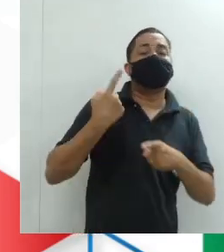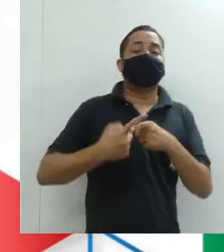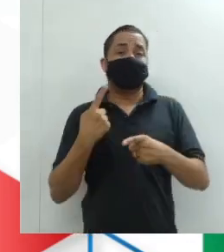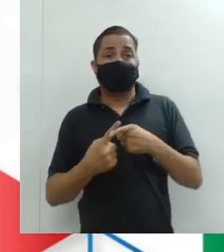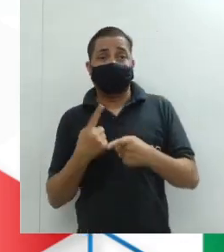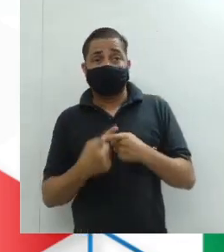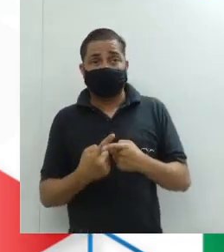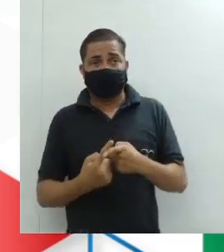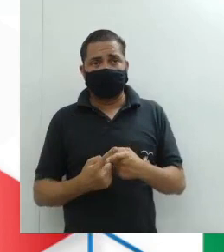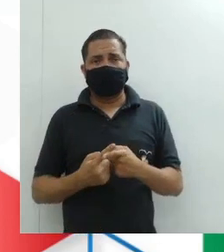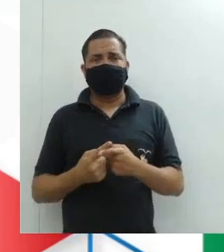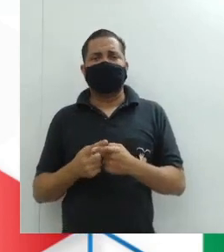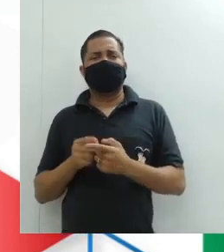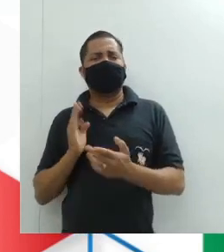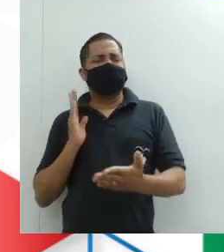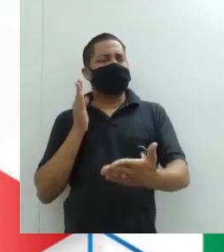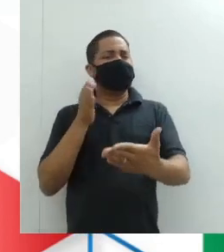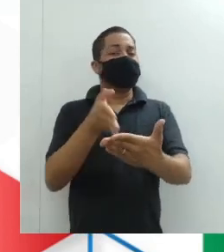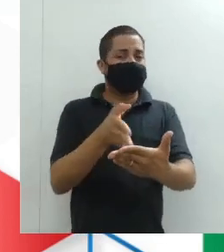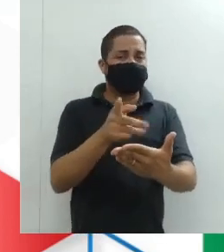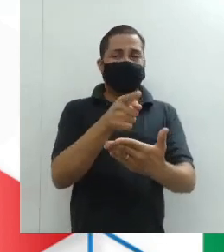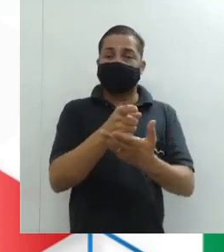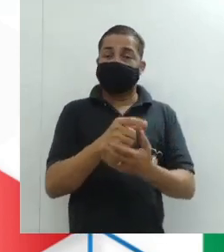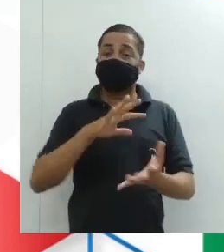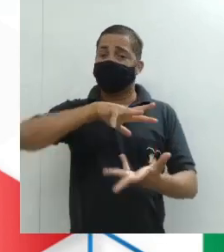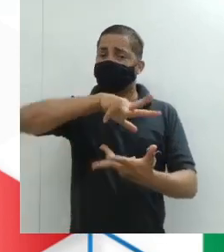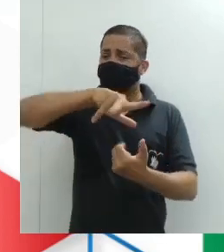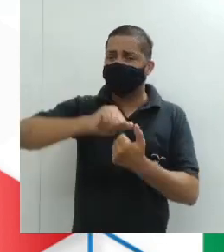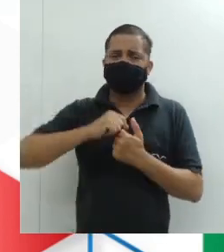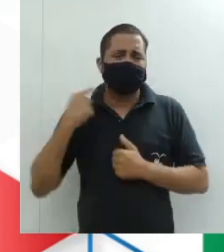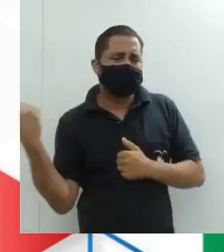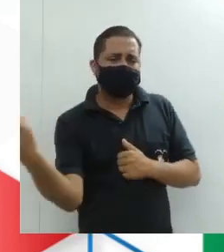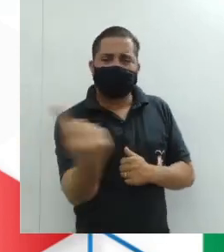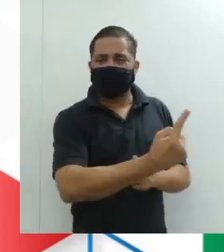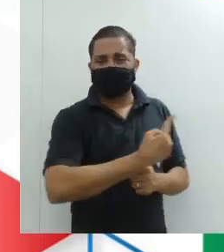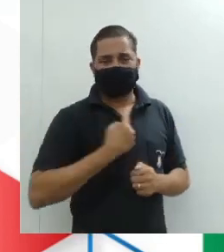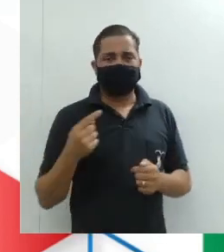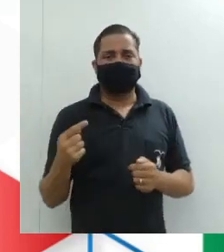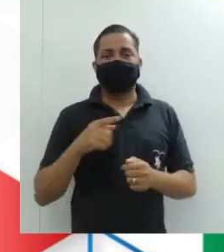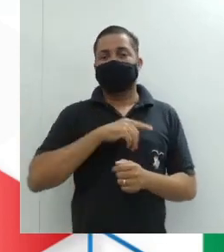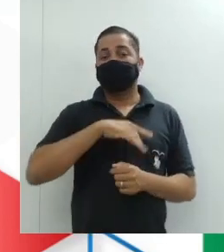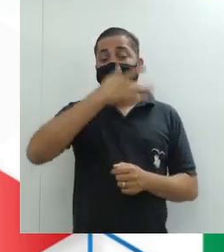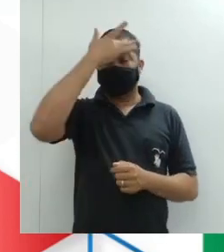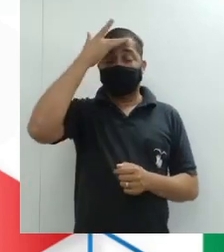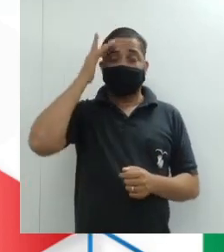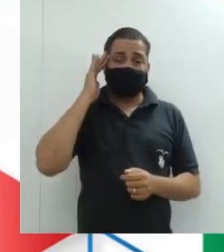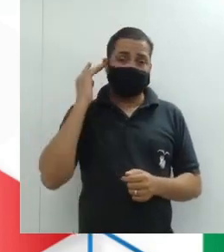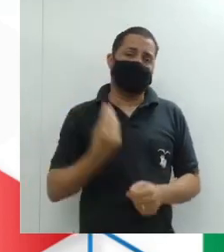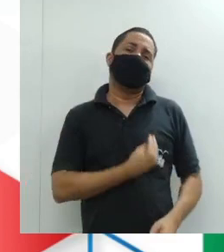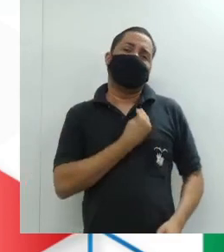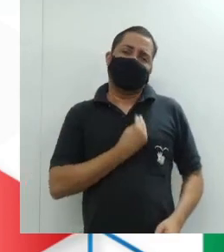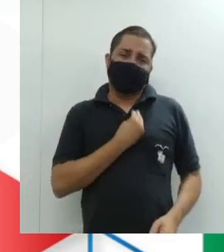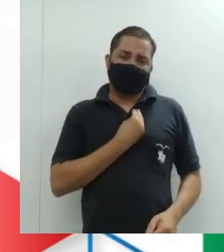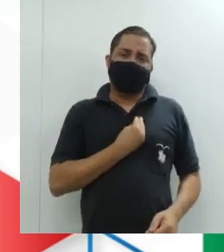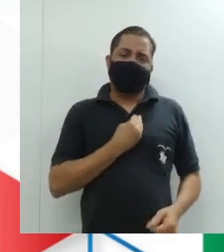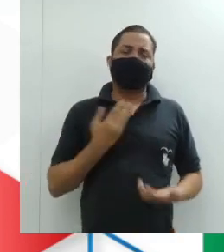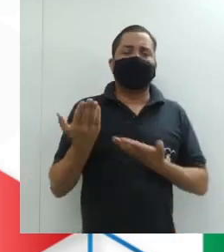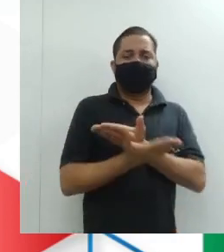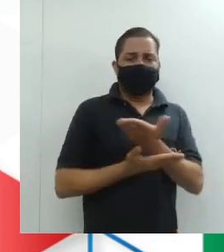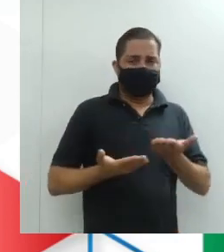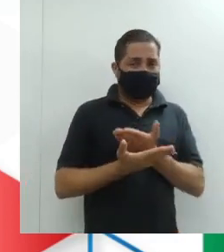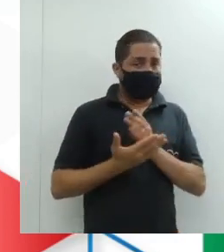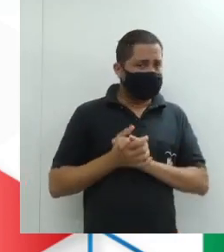quê, dirigindo-se ao mundo que nos rodeia e aos seres humanos que nele vivem e com ele se